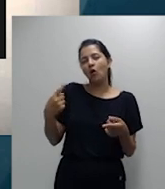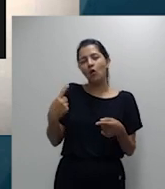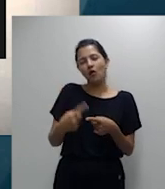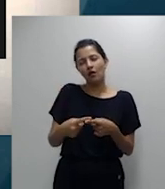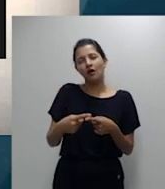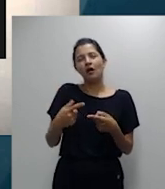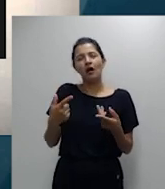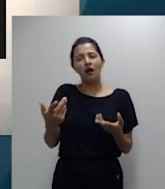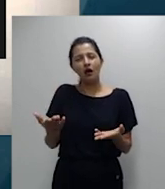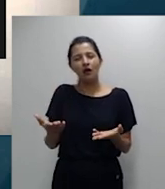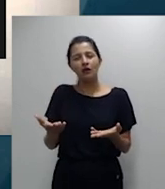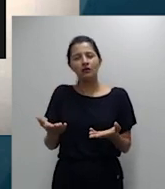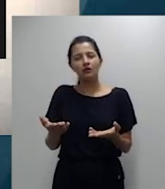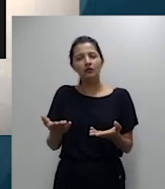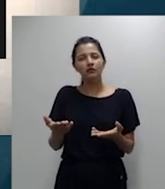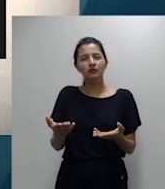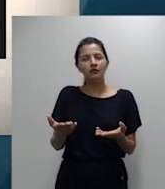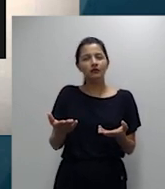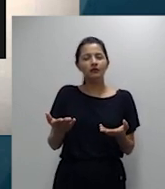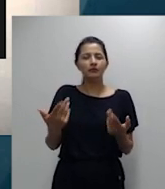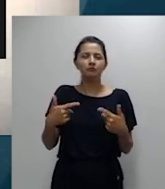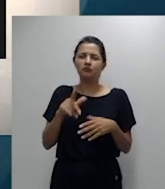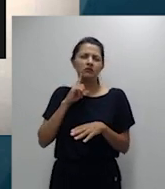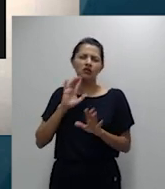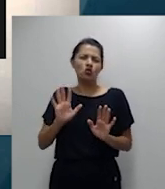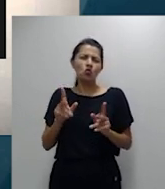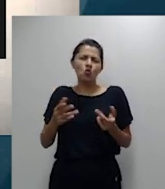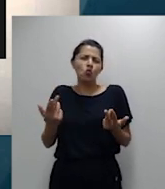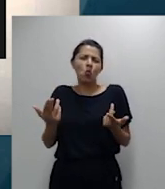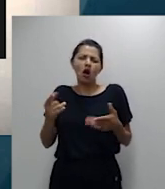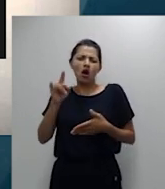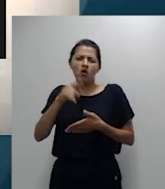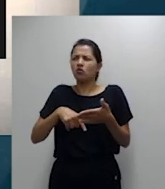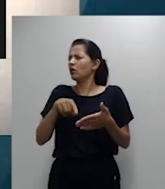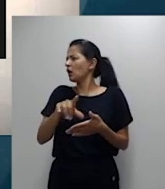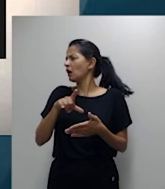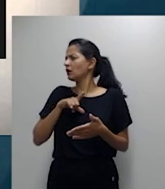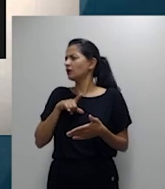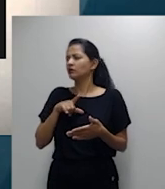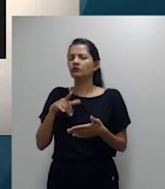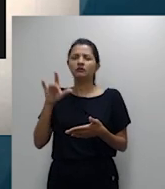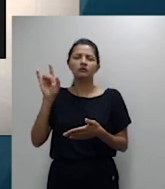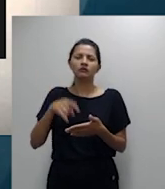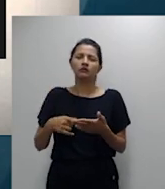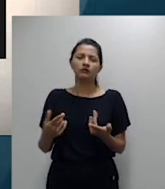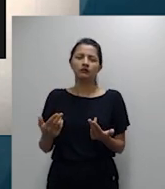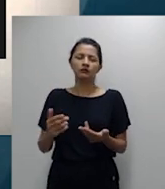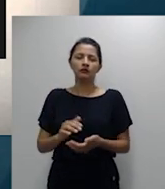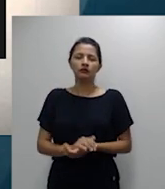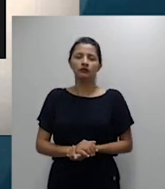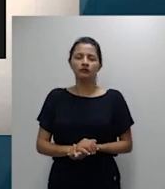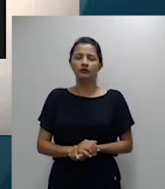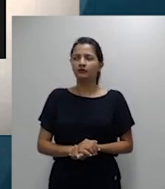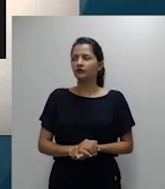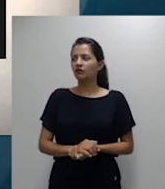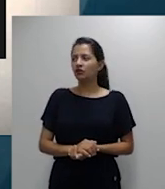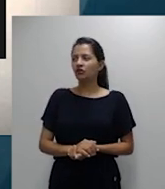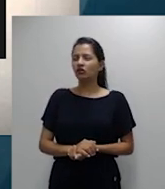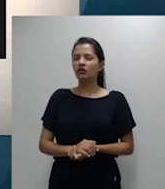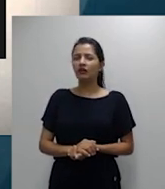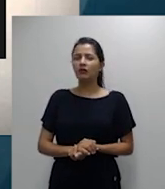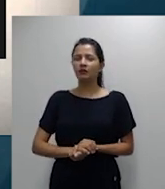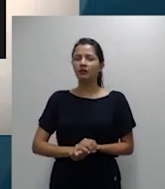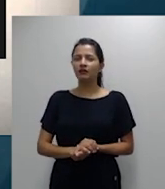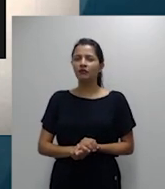Vamo vamos lá no próprio dispositivo exatamente não só a terra a minha